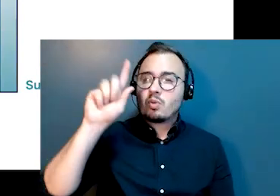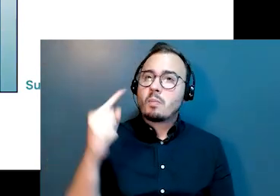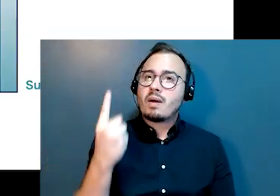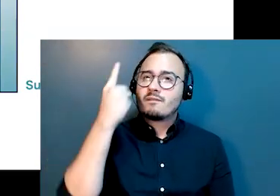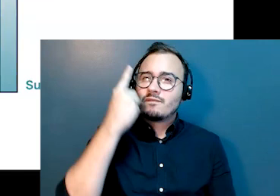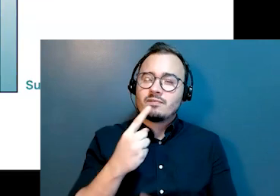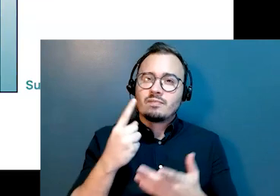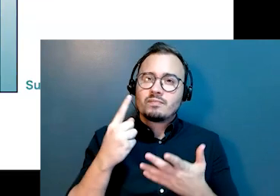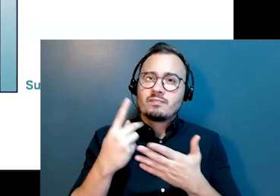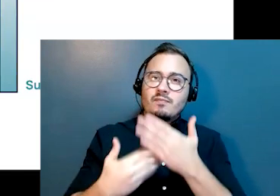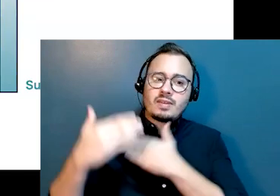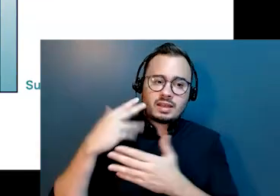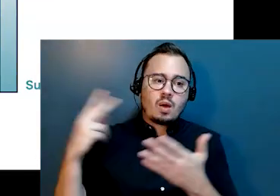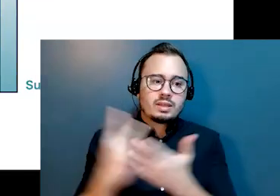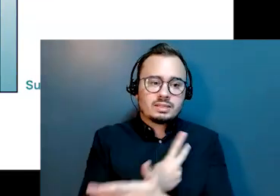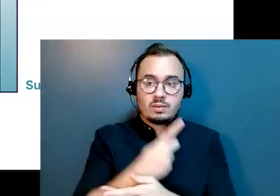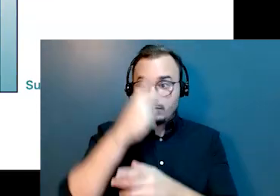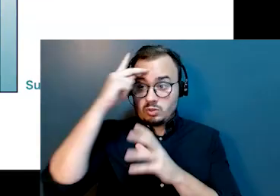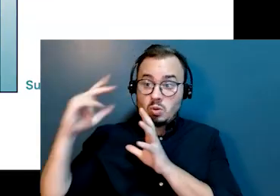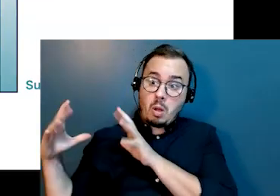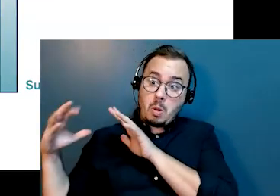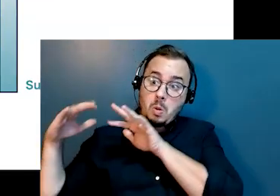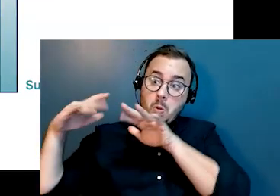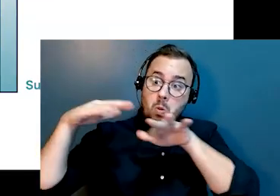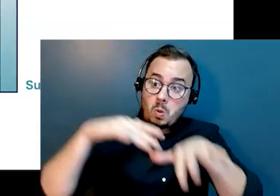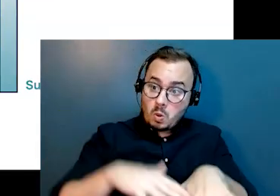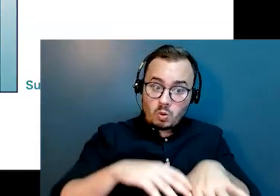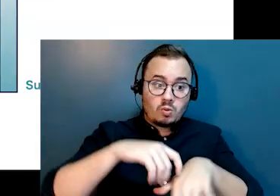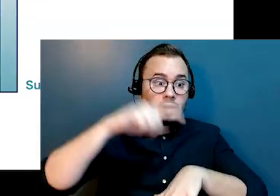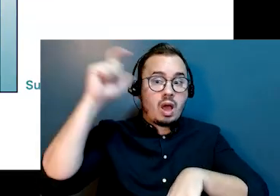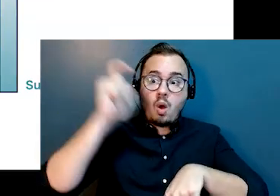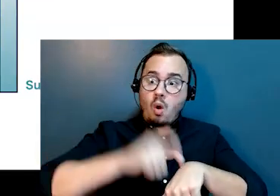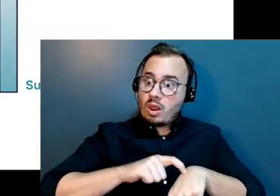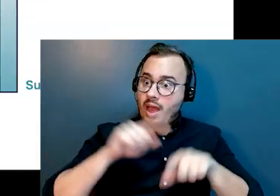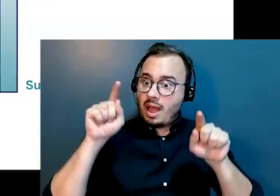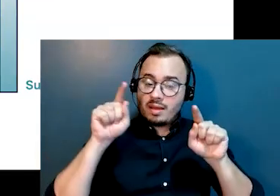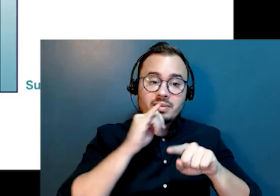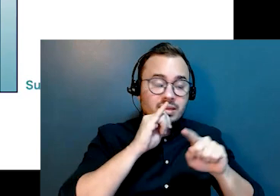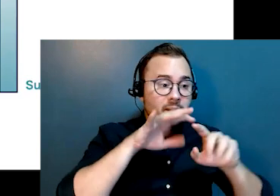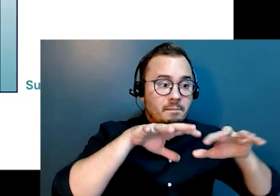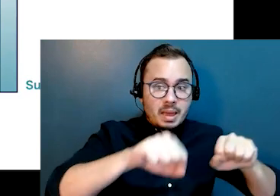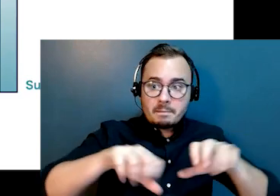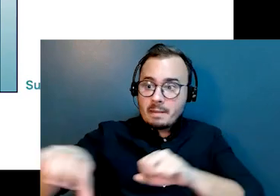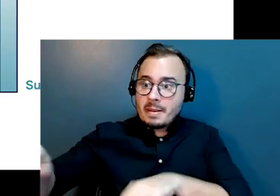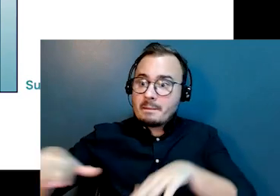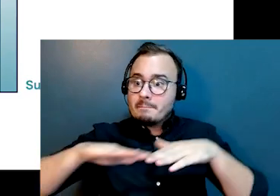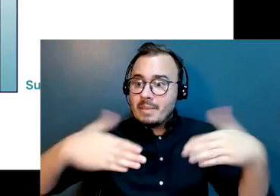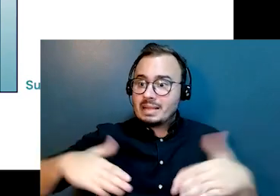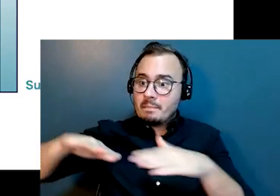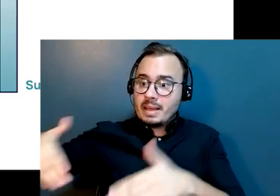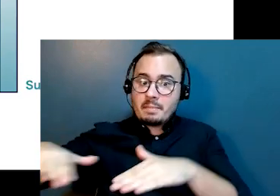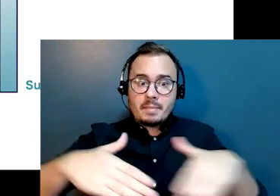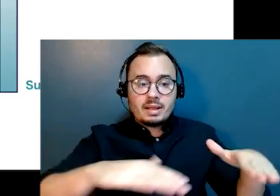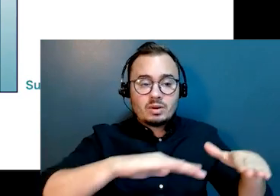6 mesas, quase que ao mesmo tempo. E eu e a minha prima, a gente estava fazendo umas outras atividades e não podia ajudar